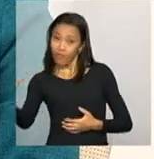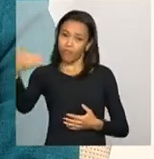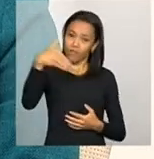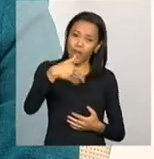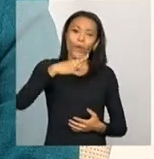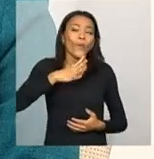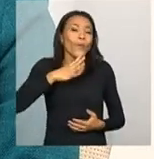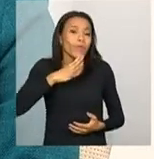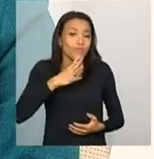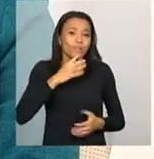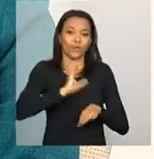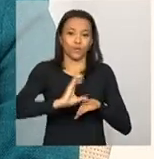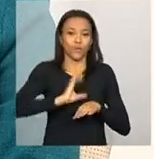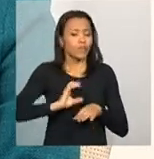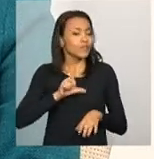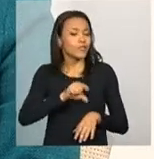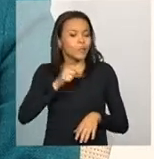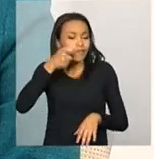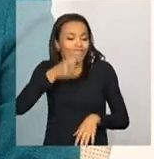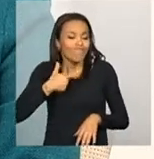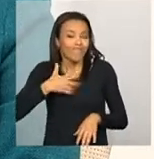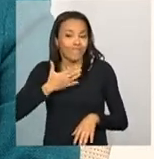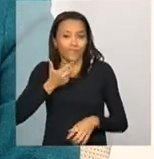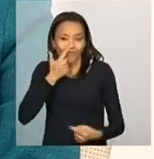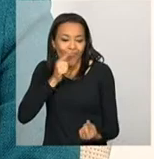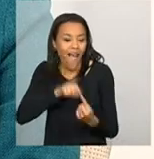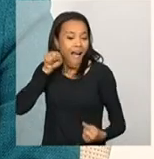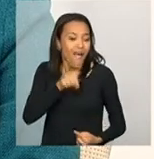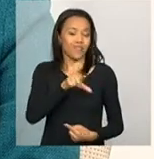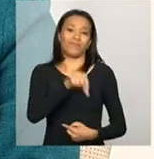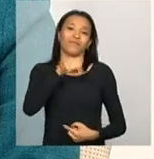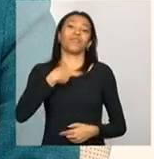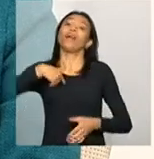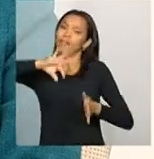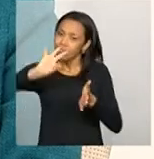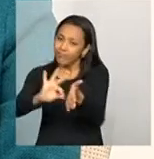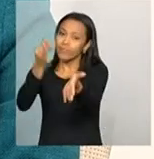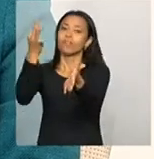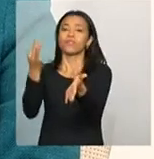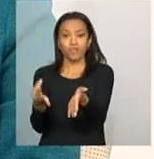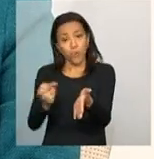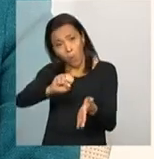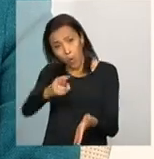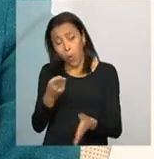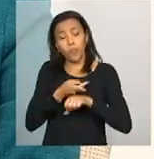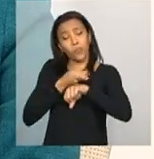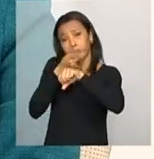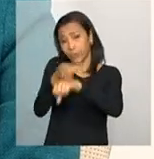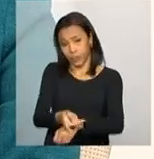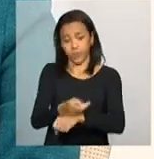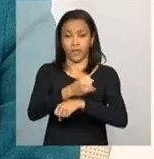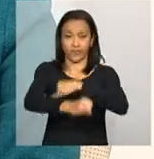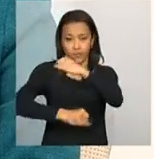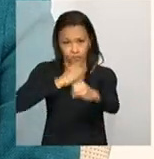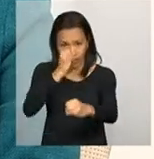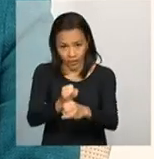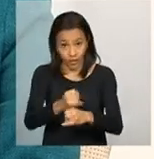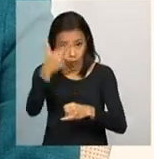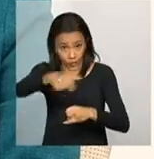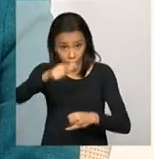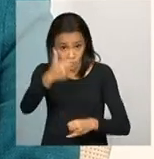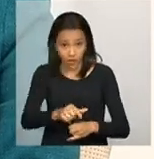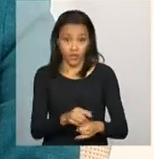escolher o curso do seu interesse e será, então, inscrito em algum curso desse. Ou ele procura na internet, repetindo o